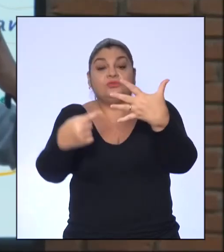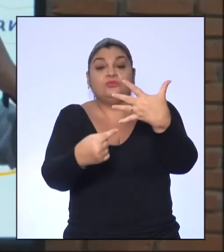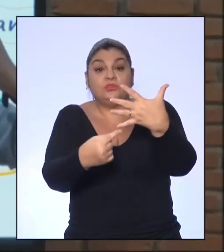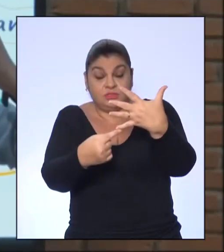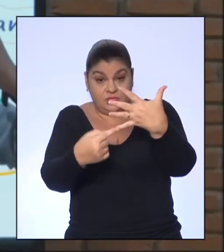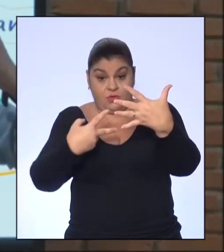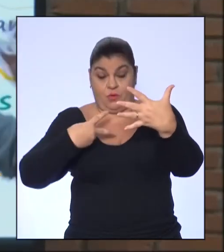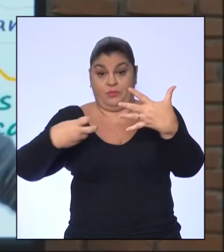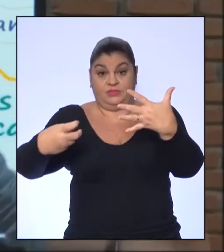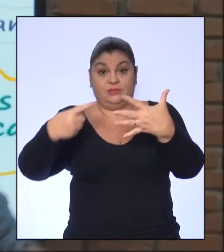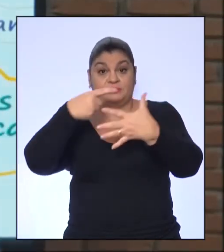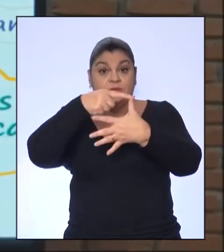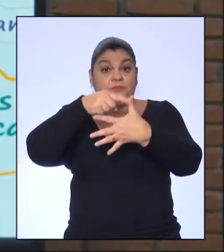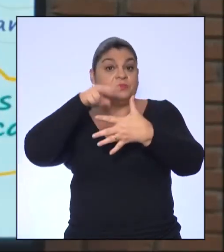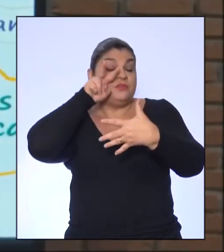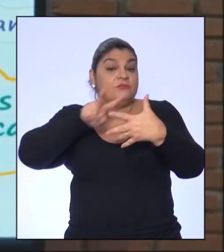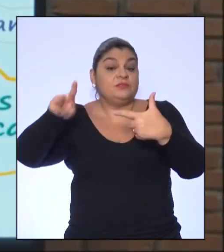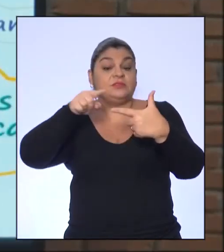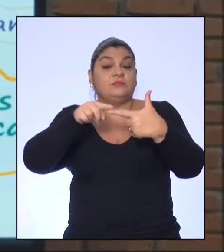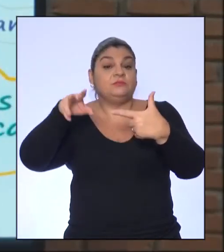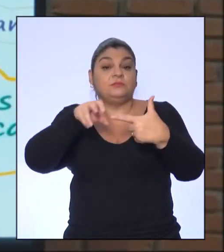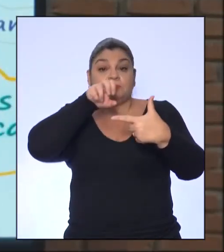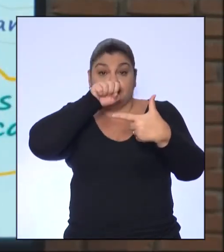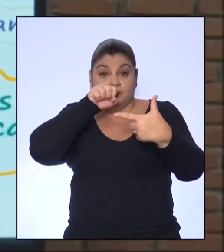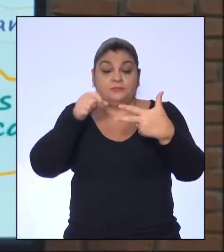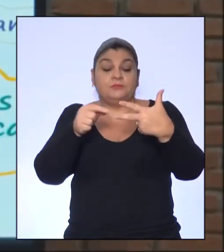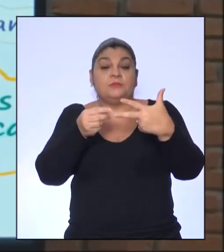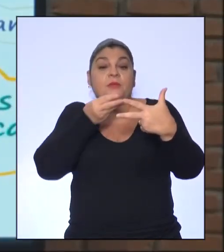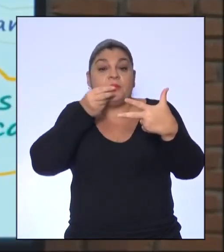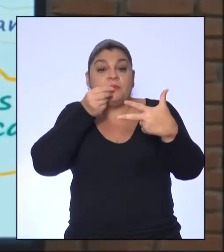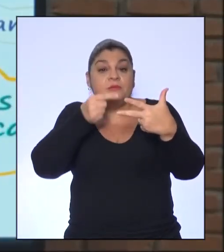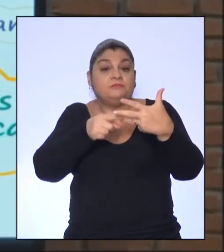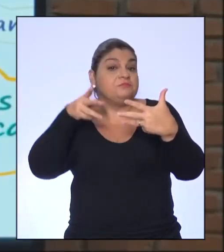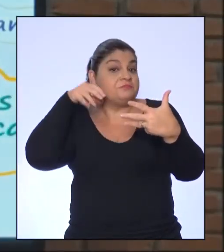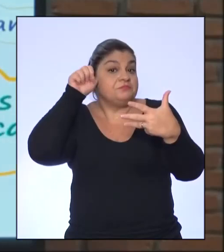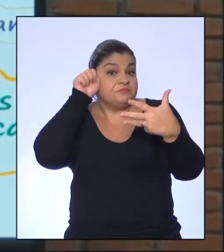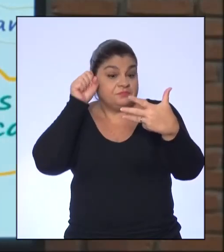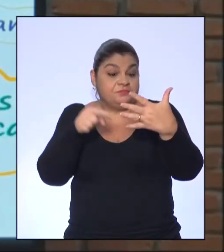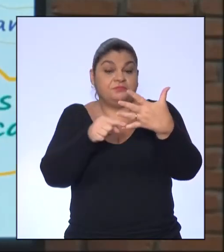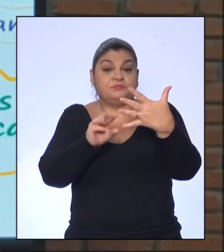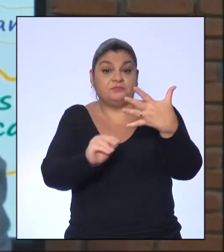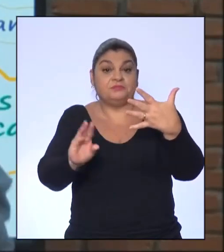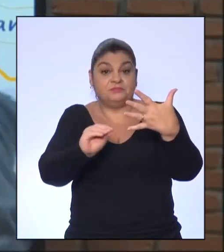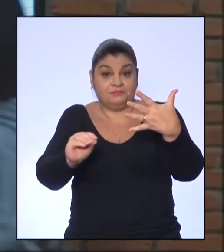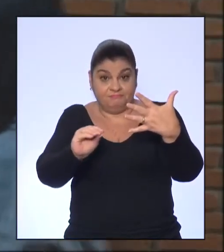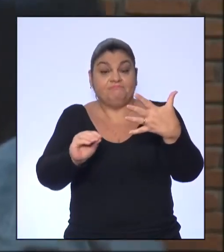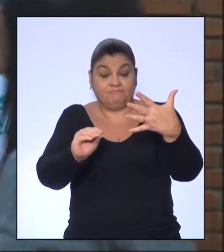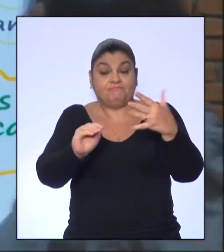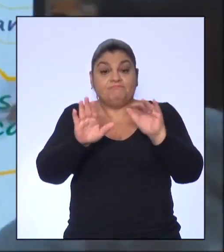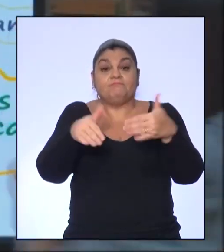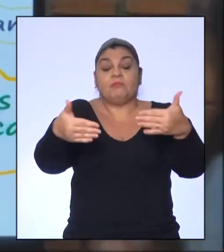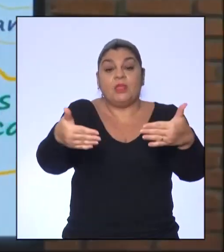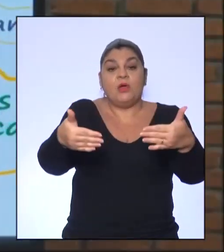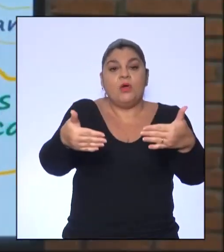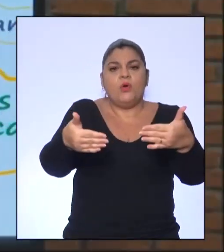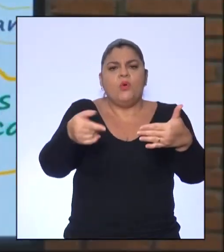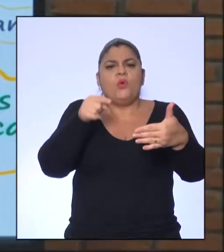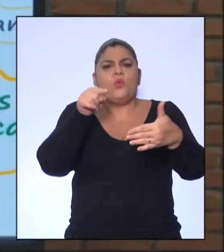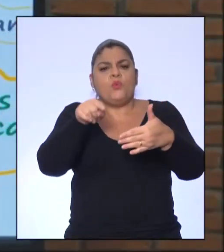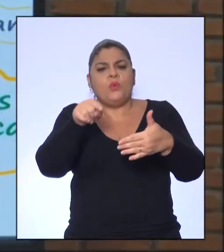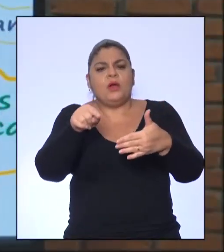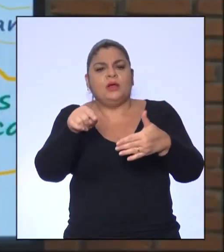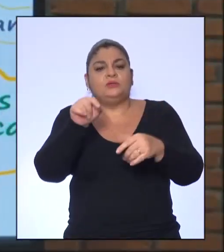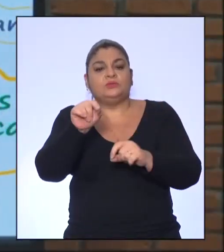sentido? Visão, olfato, paladar, audição, tato. Então, quando a